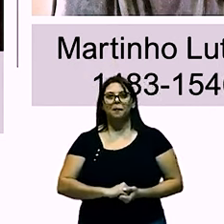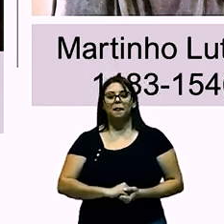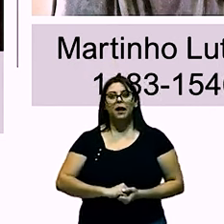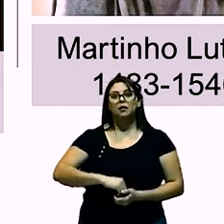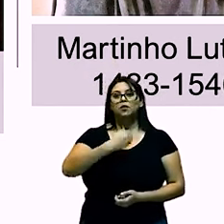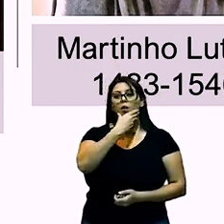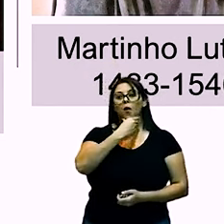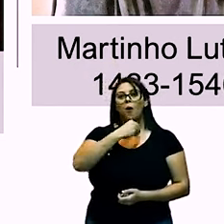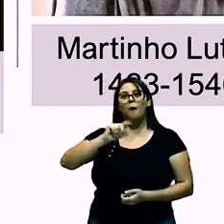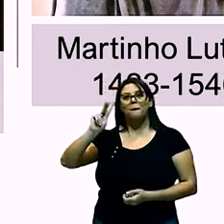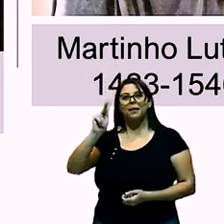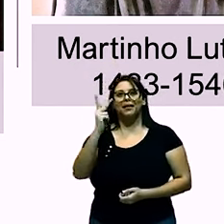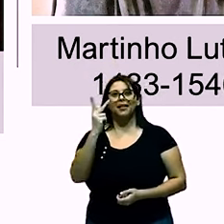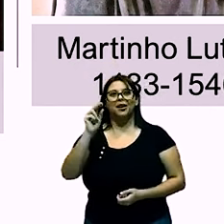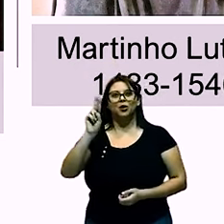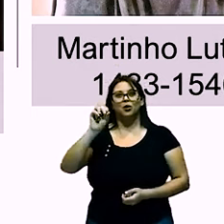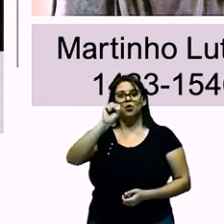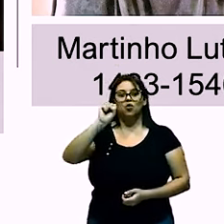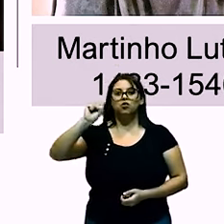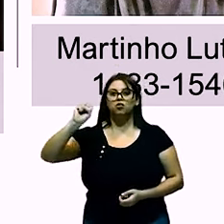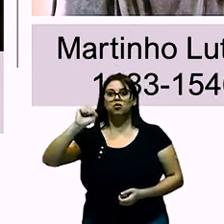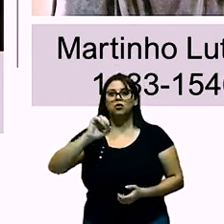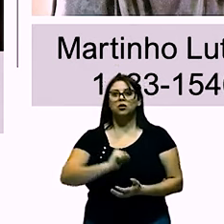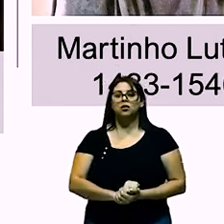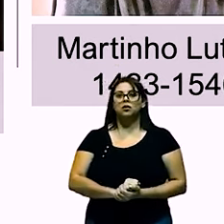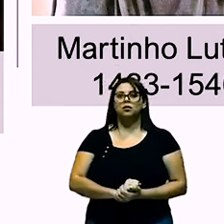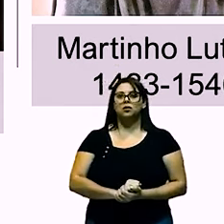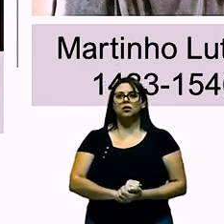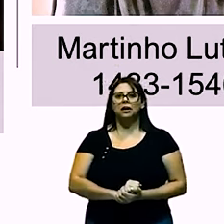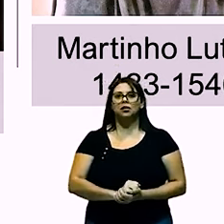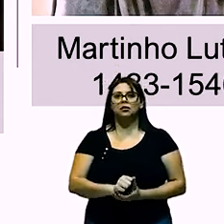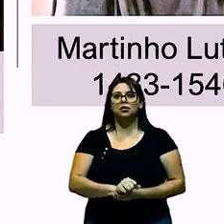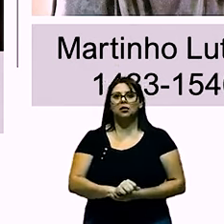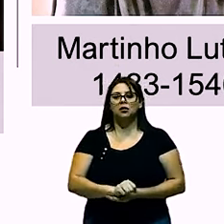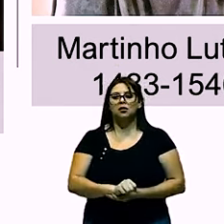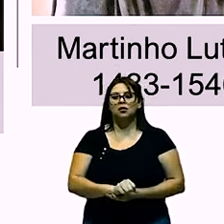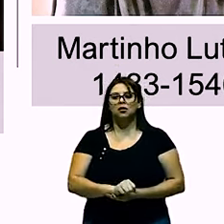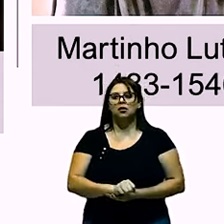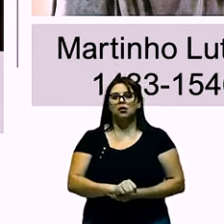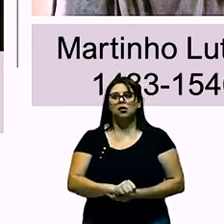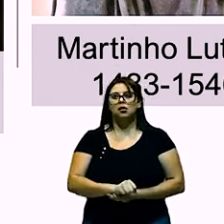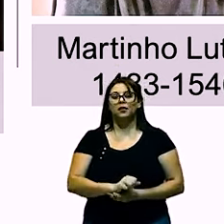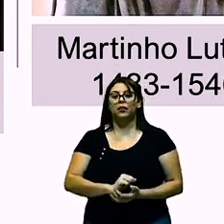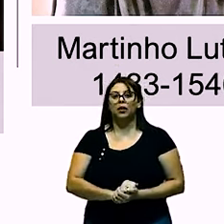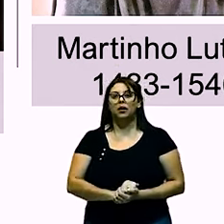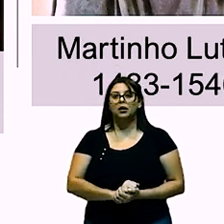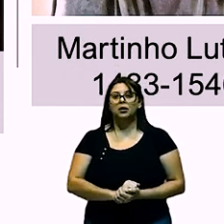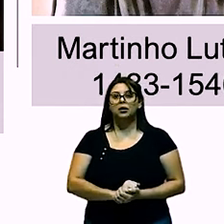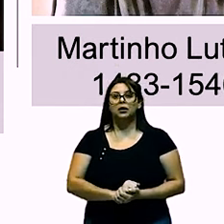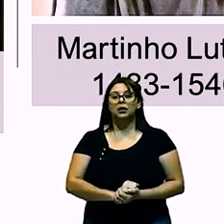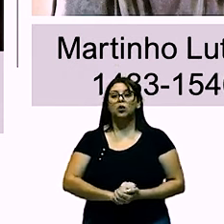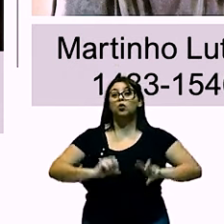história. Na língua tcheca, o seu nome significa ganso. E ele disse assim: hoje vocês estão matando um